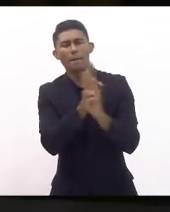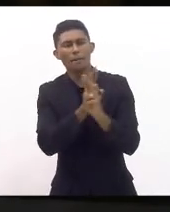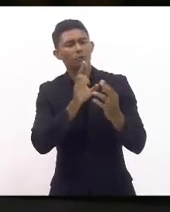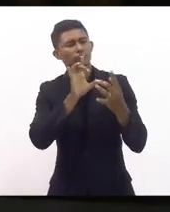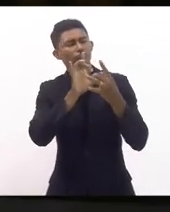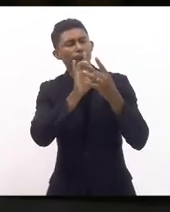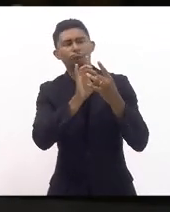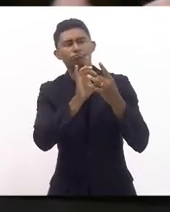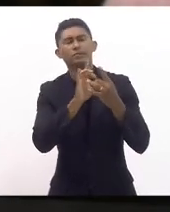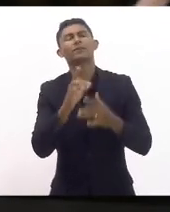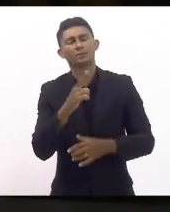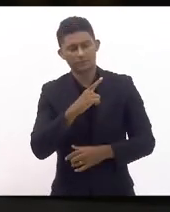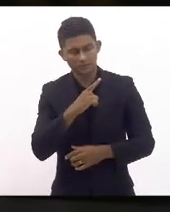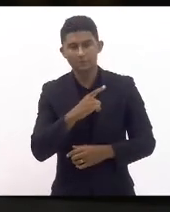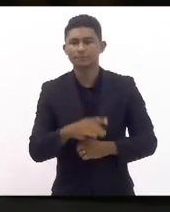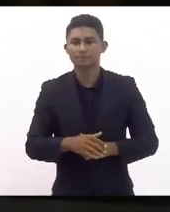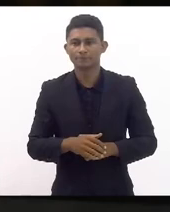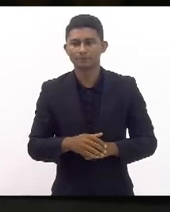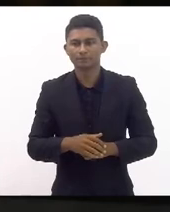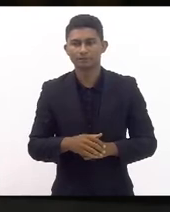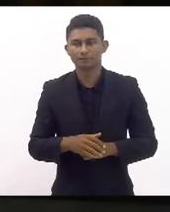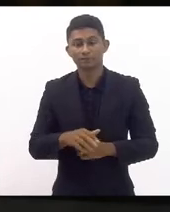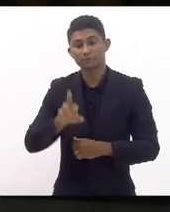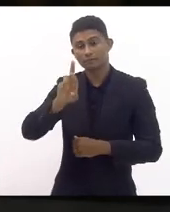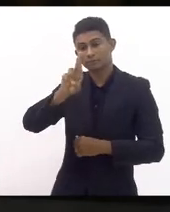né? Rodrigo é um